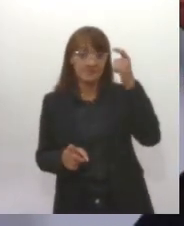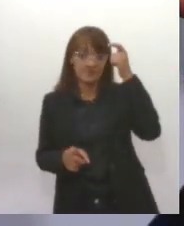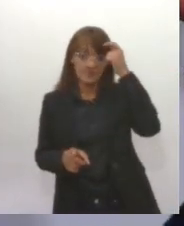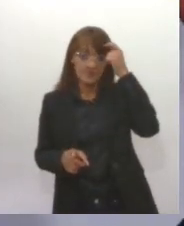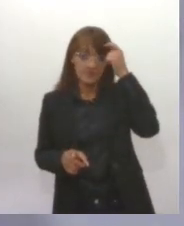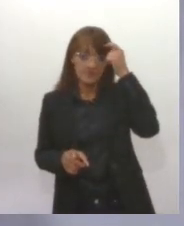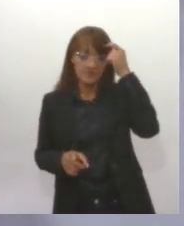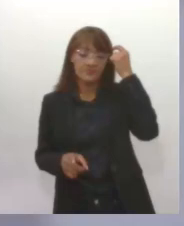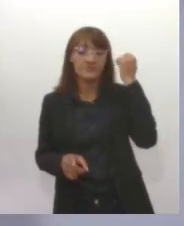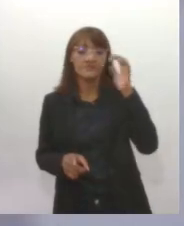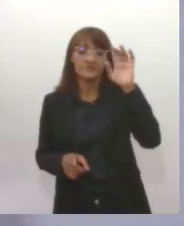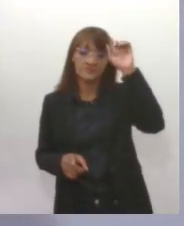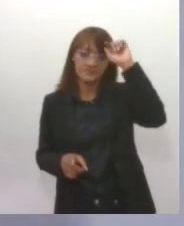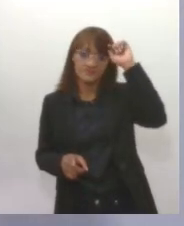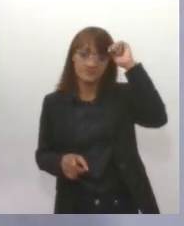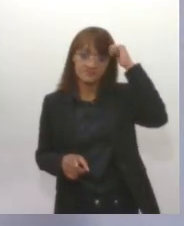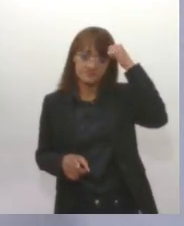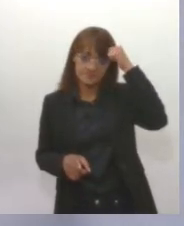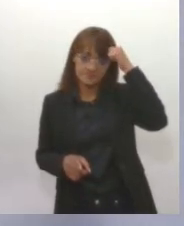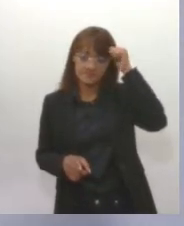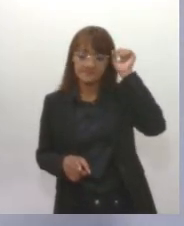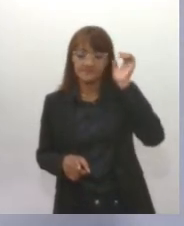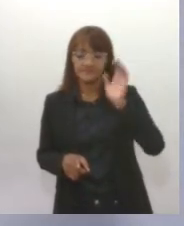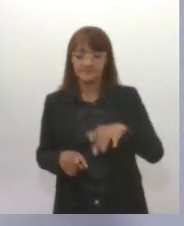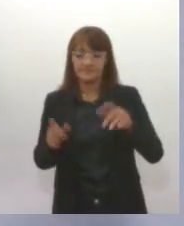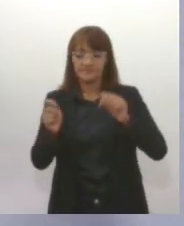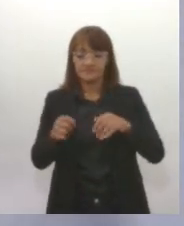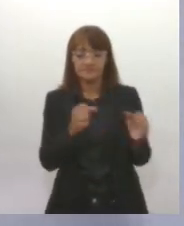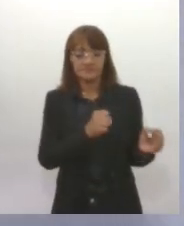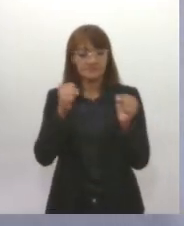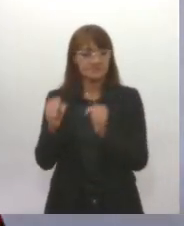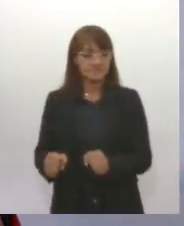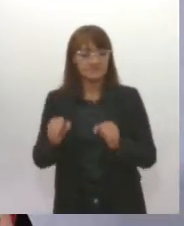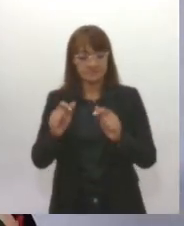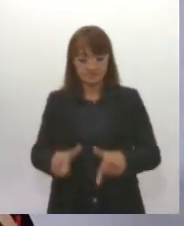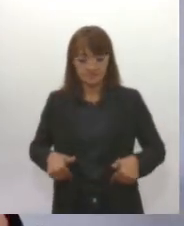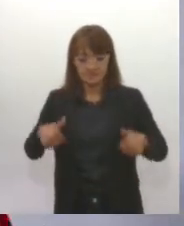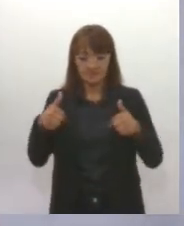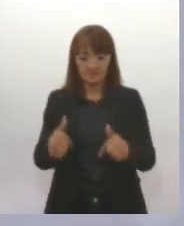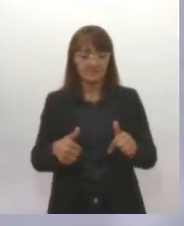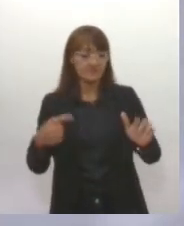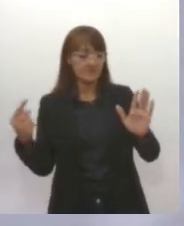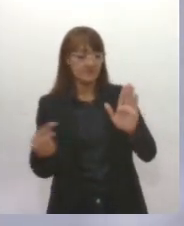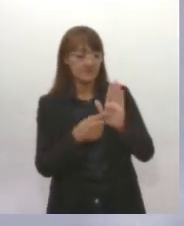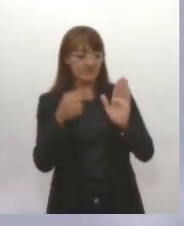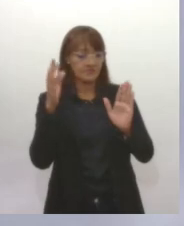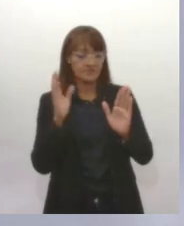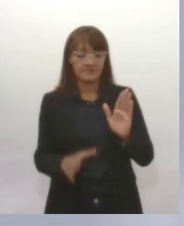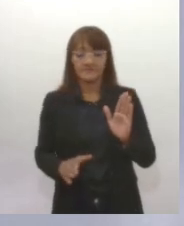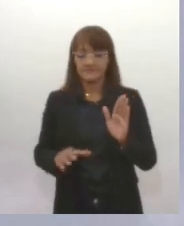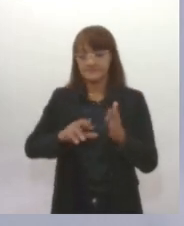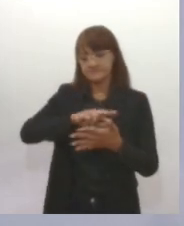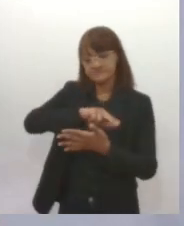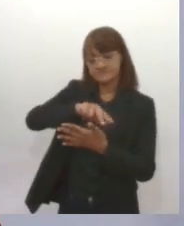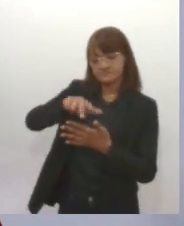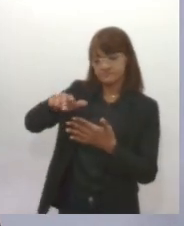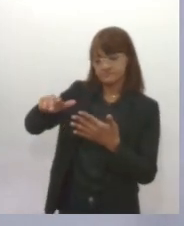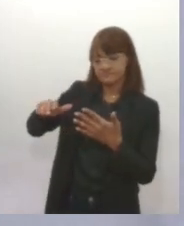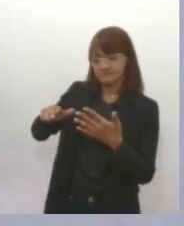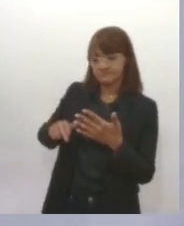de empoderamento, de luta, de denúncia sobre várias negações,